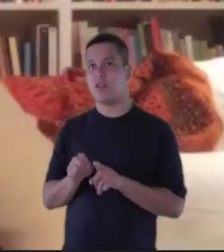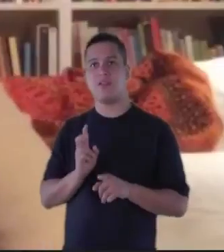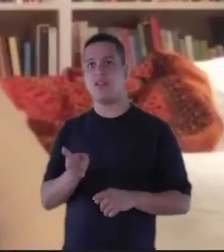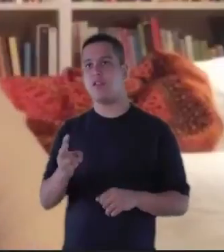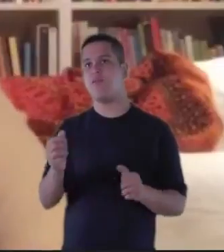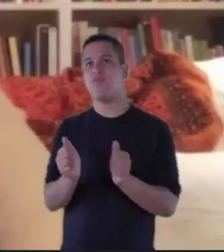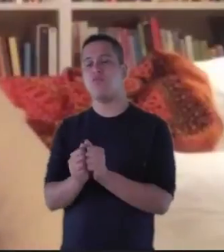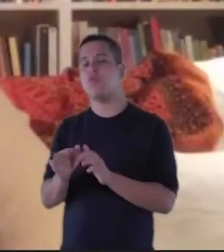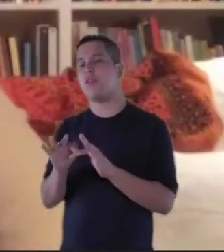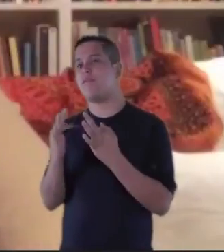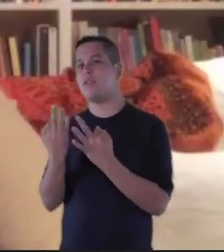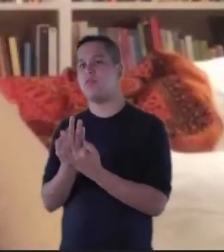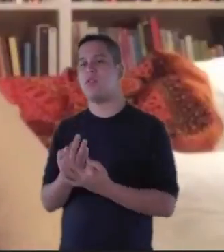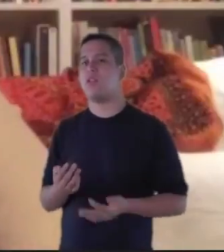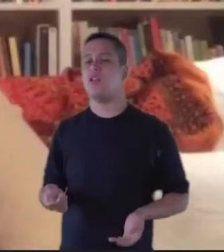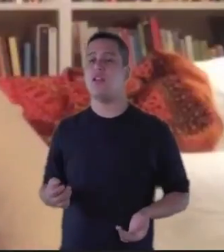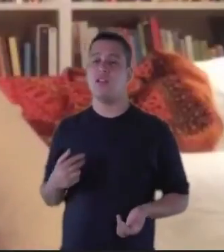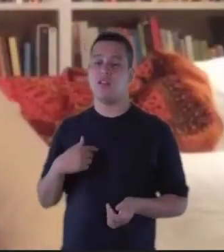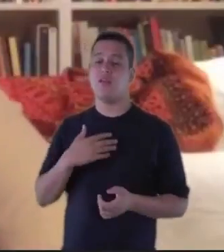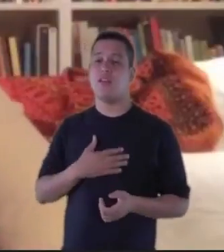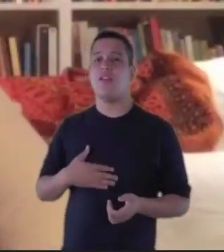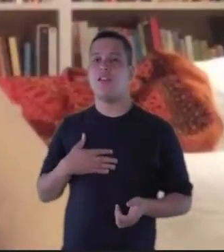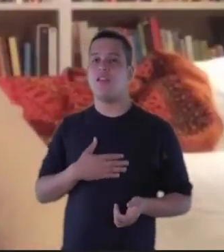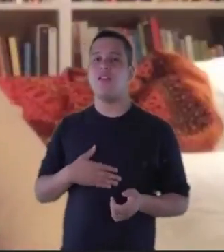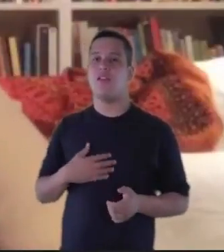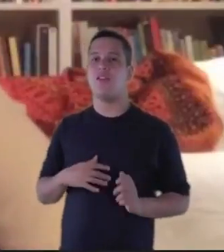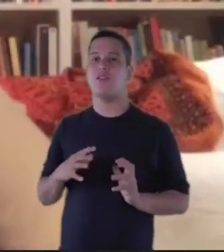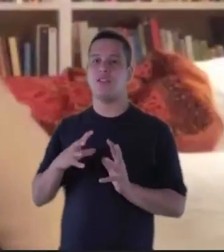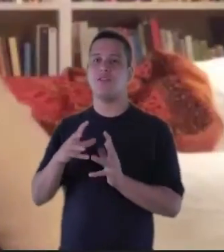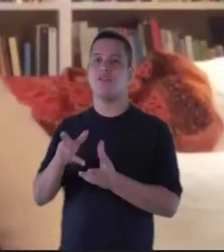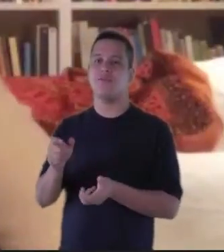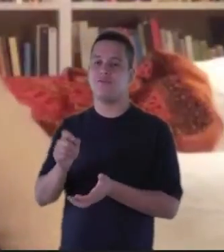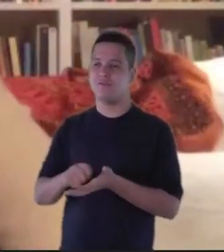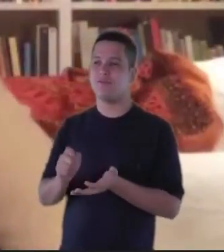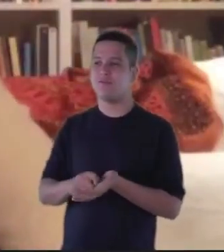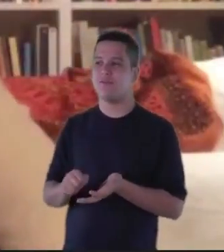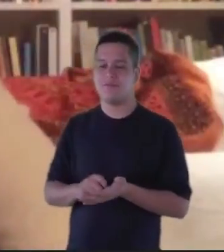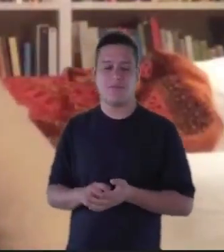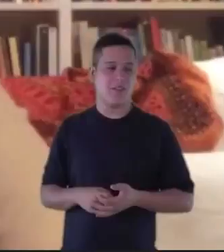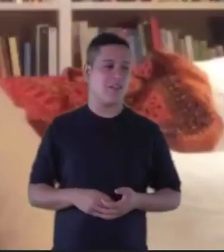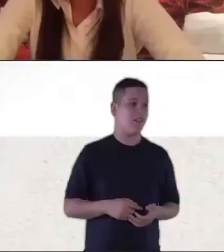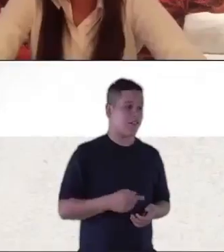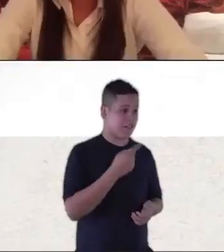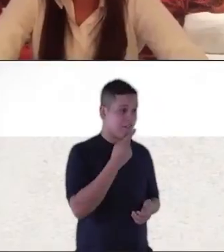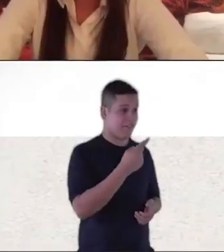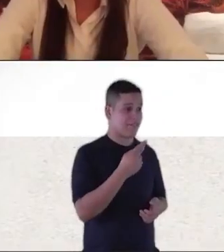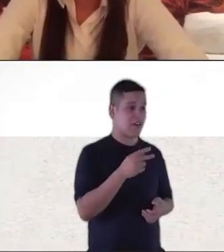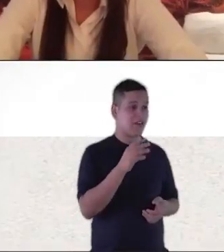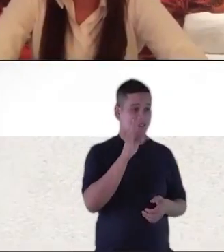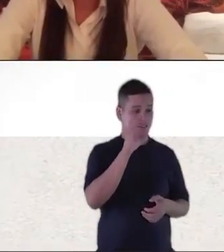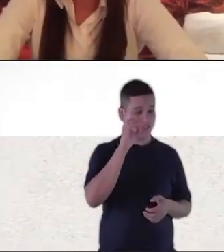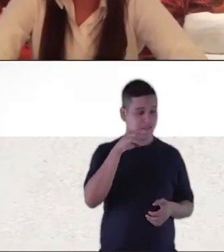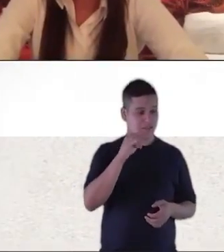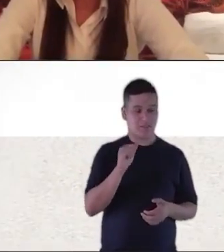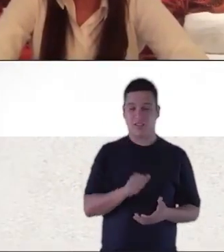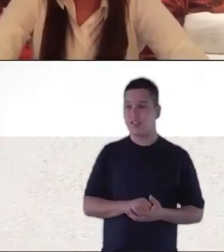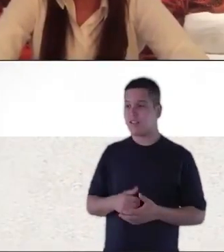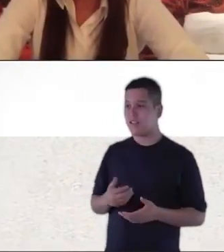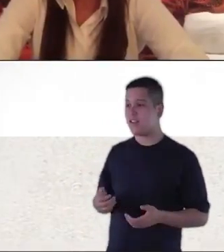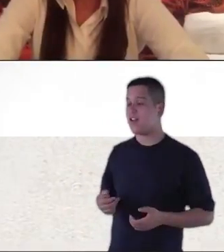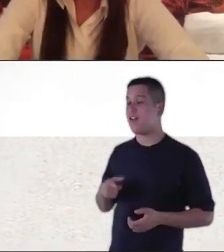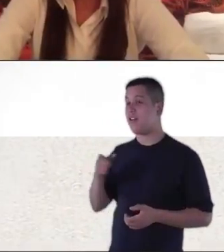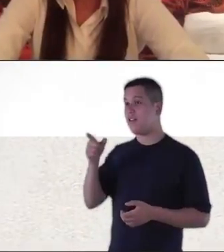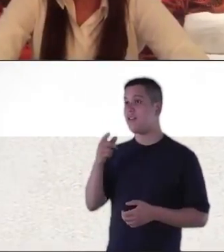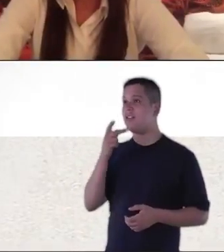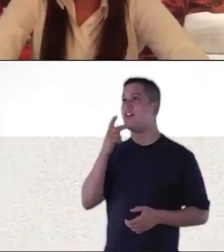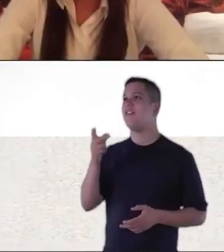carinhoso, então eu tenho simpatia pelo mundo dos escritores. Fala, Tony. Afonso, você estava falando essa história aí do